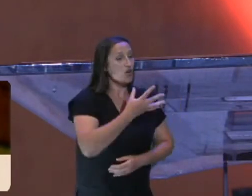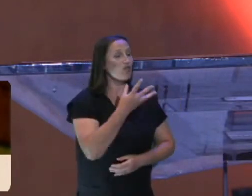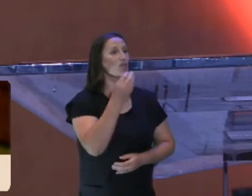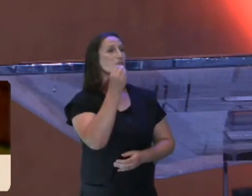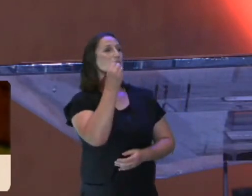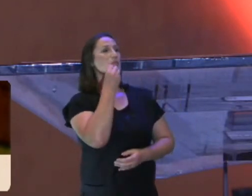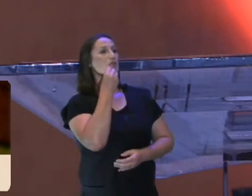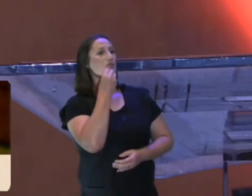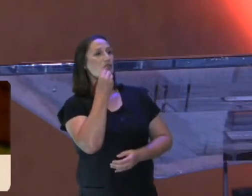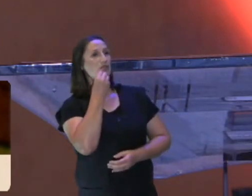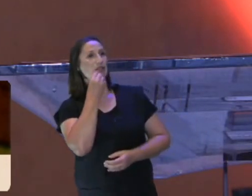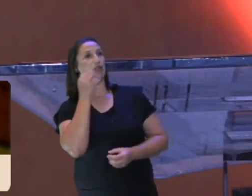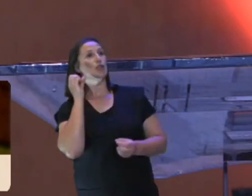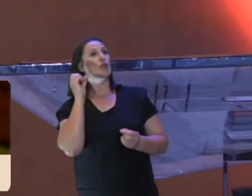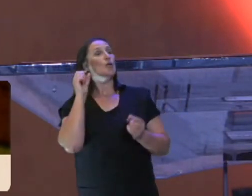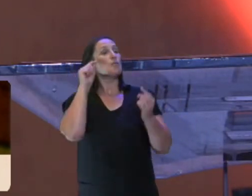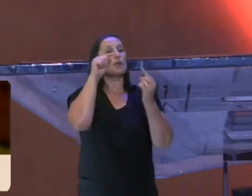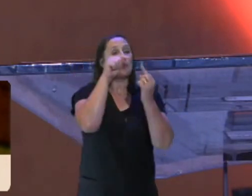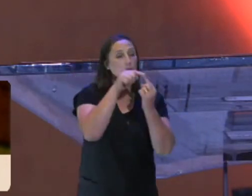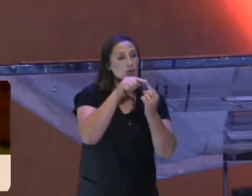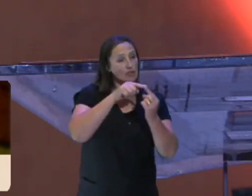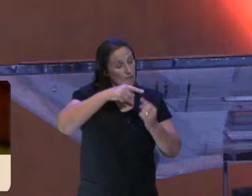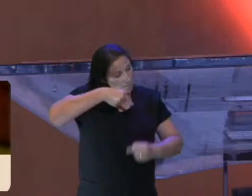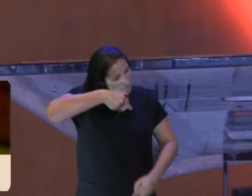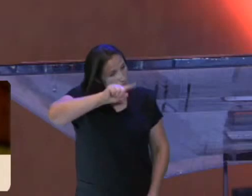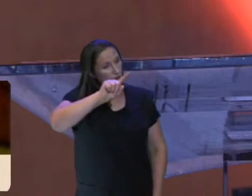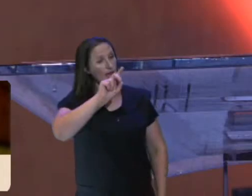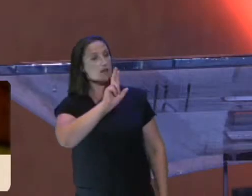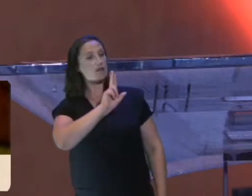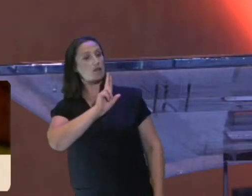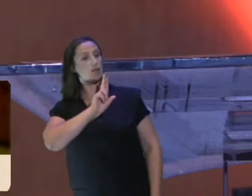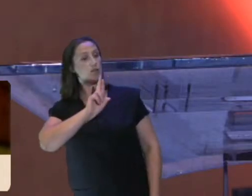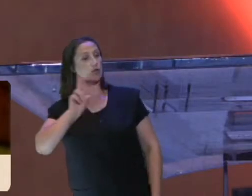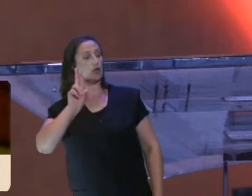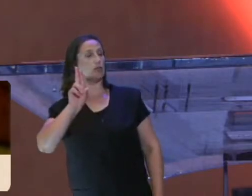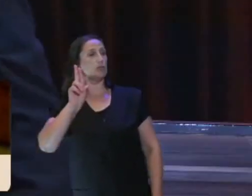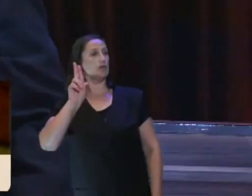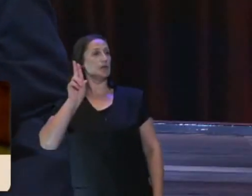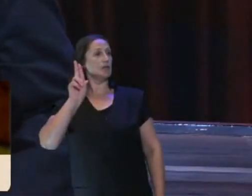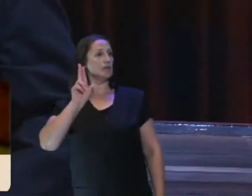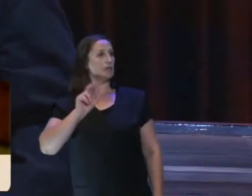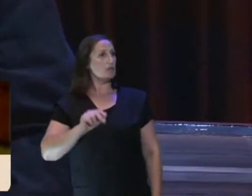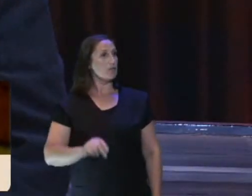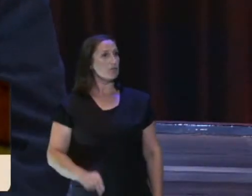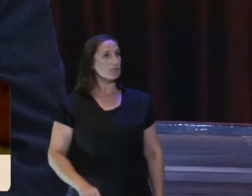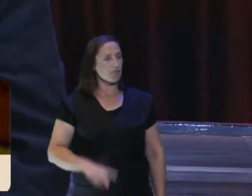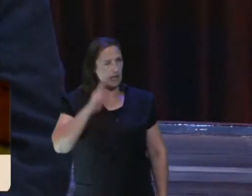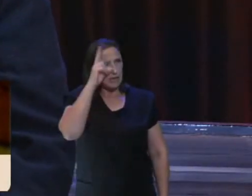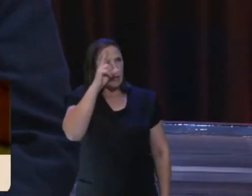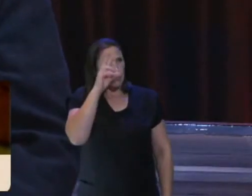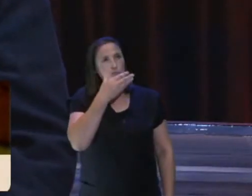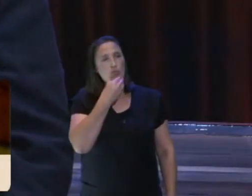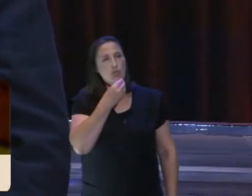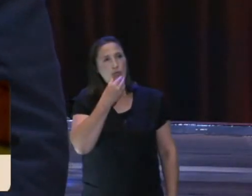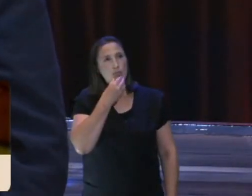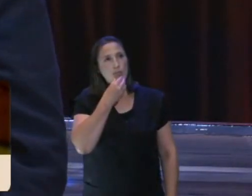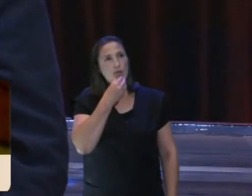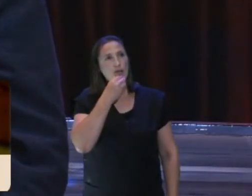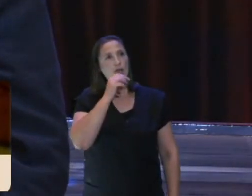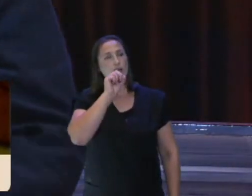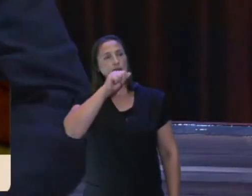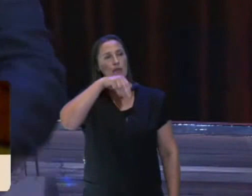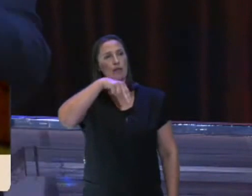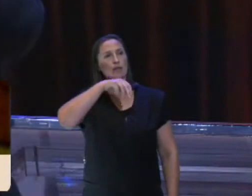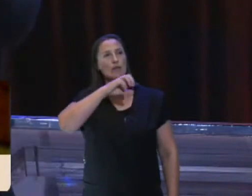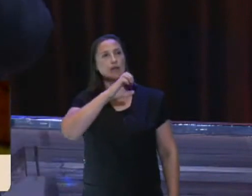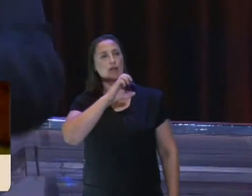e esse propósito, vai em meu nome. Você lembra do Anselmo? Quando a gente dizia para ele assim: